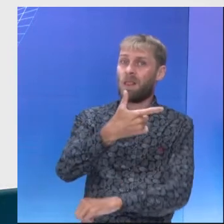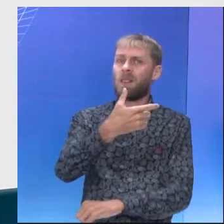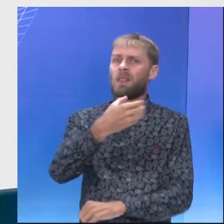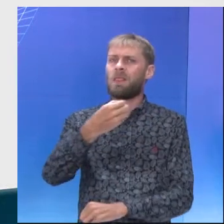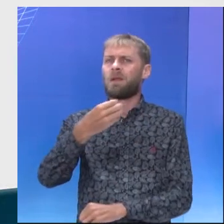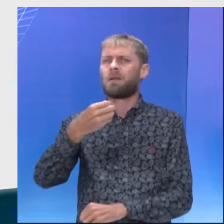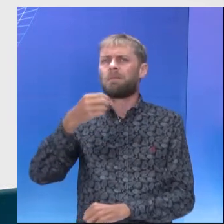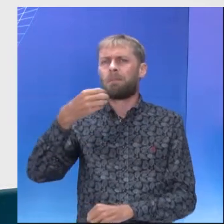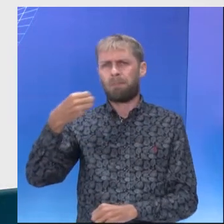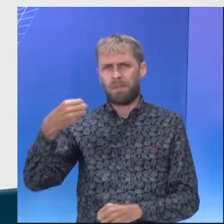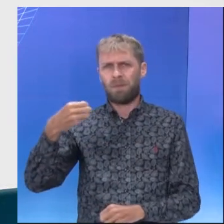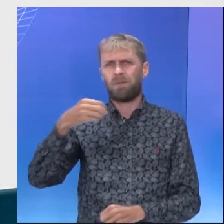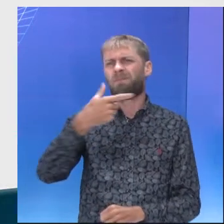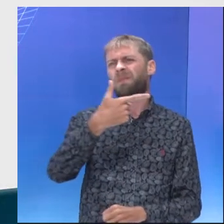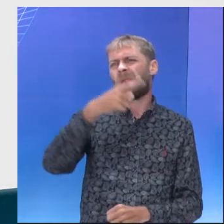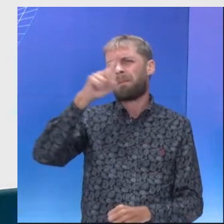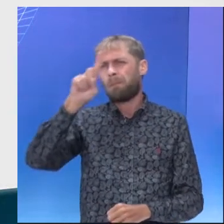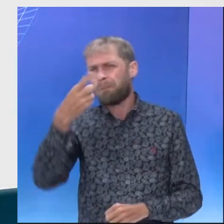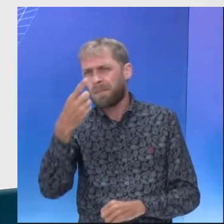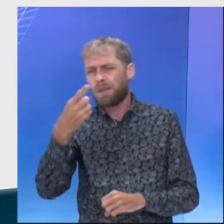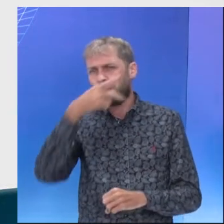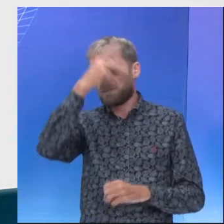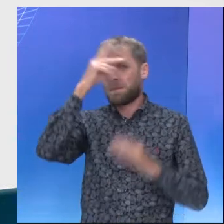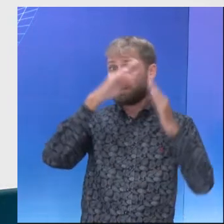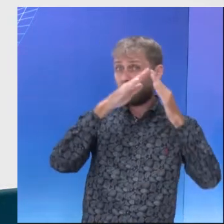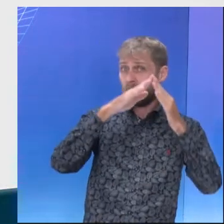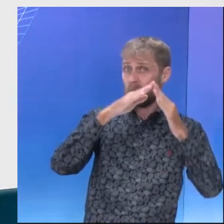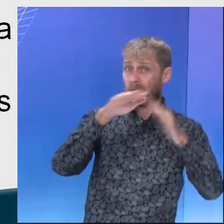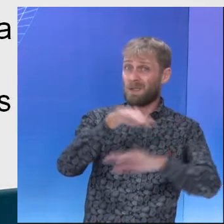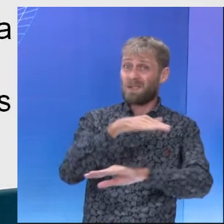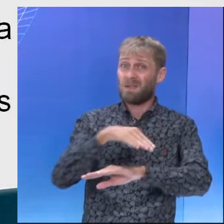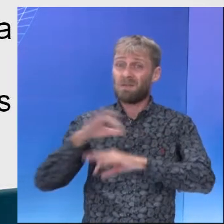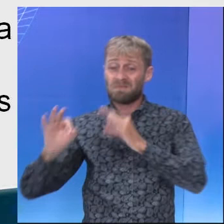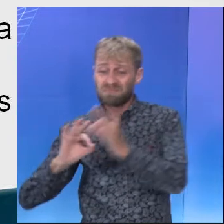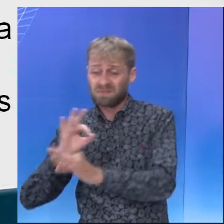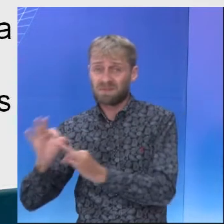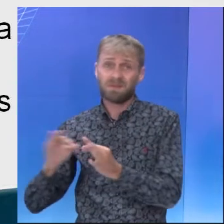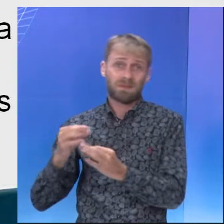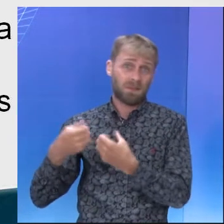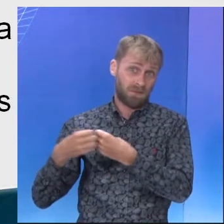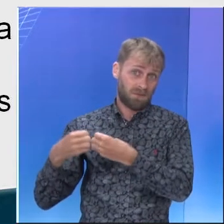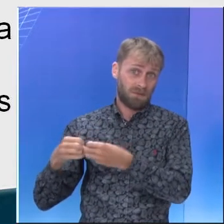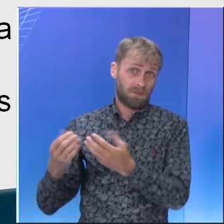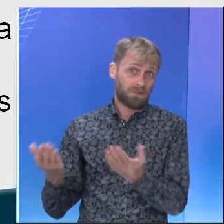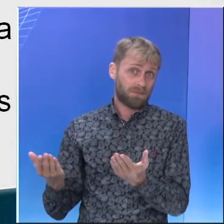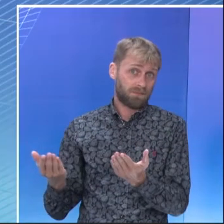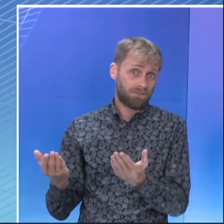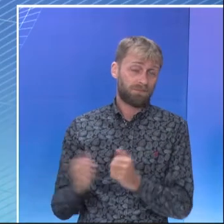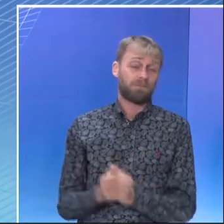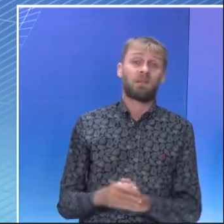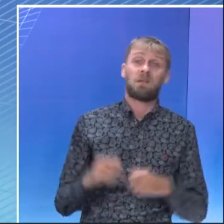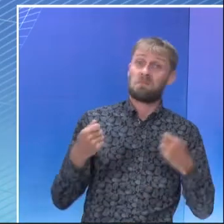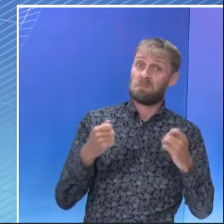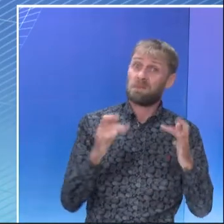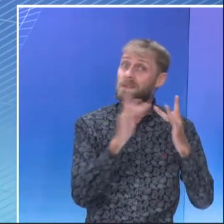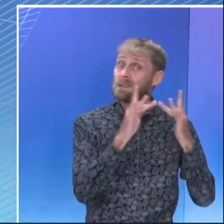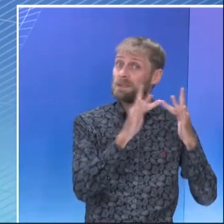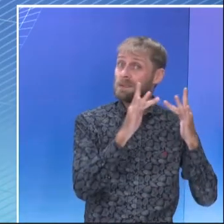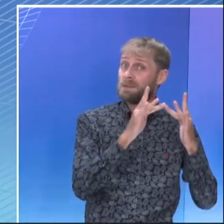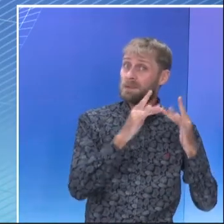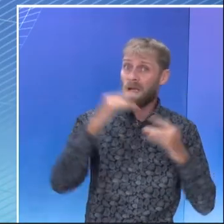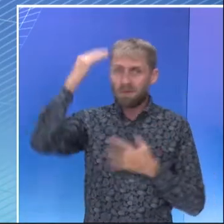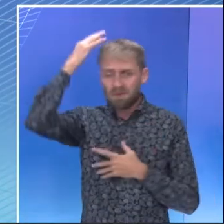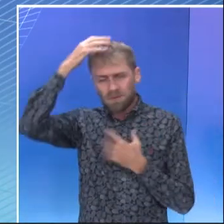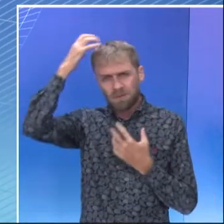2.000 moradores de rua em ônibus que foram adaptados. Sabendo que a gente tem que procurar uma relação de chuveiro,